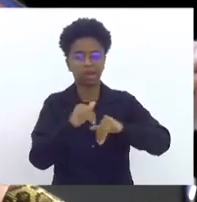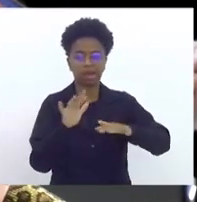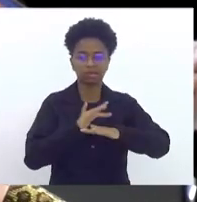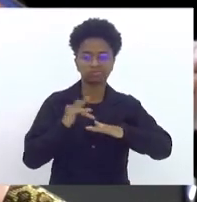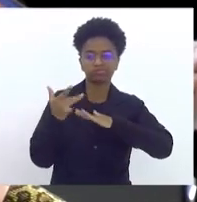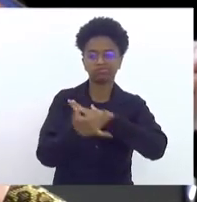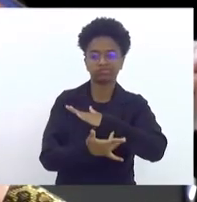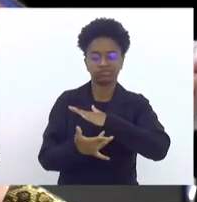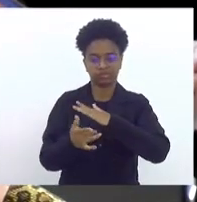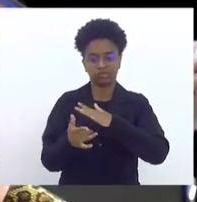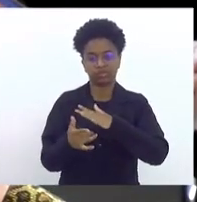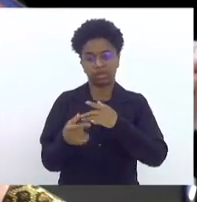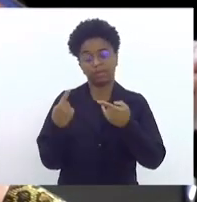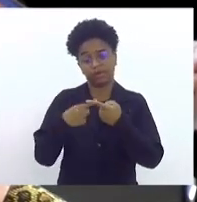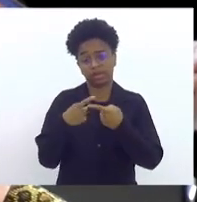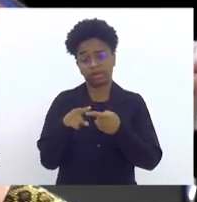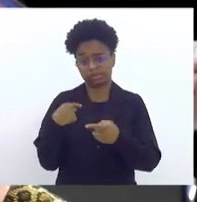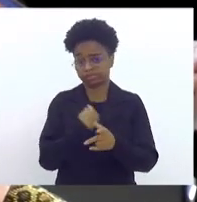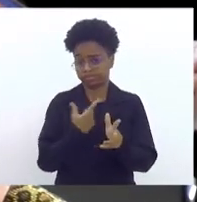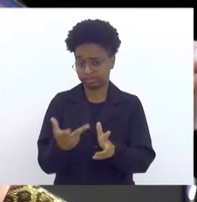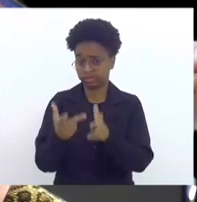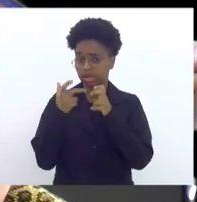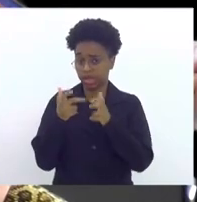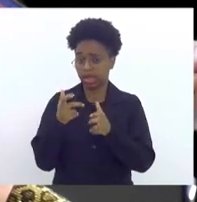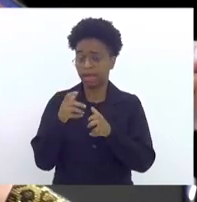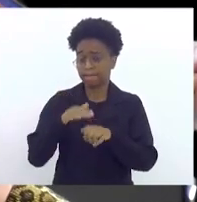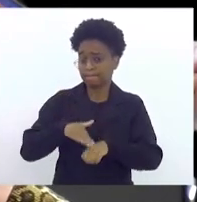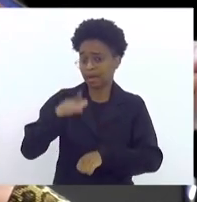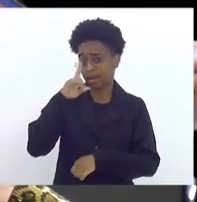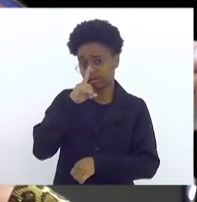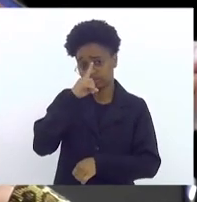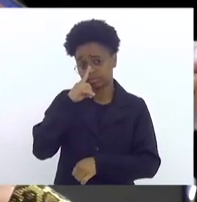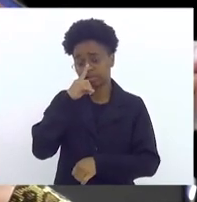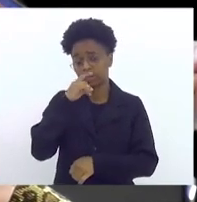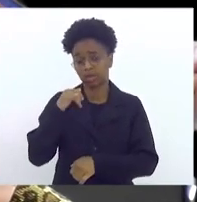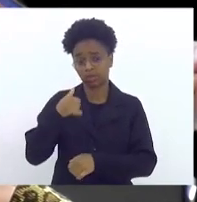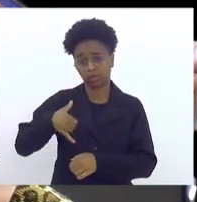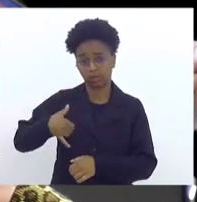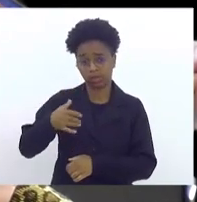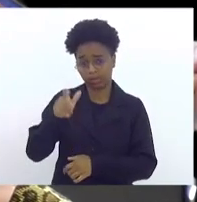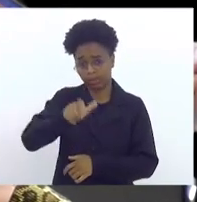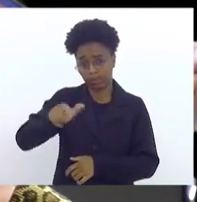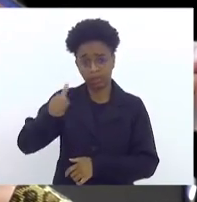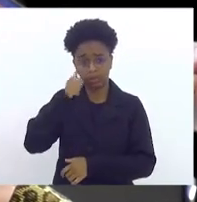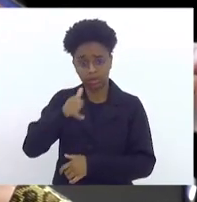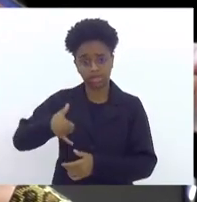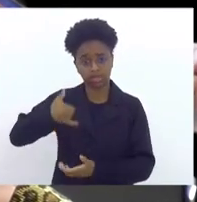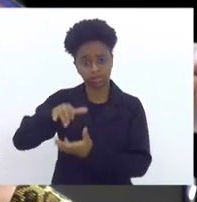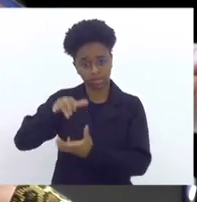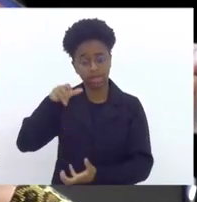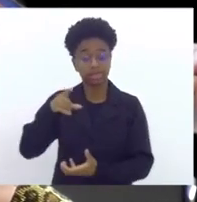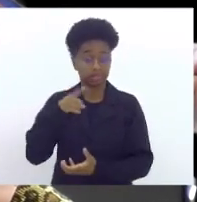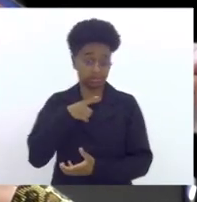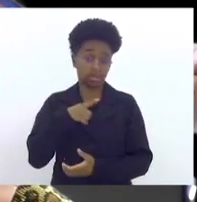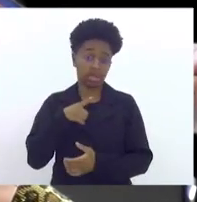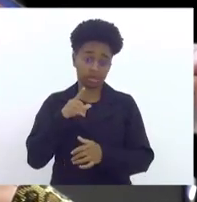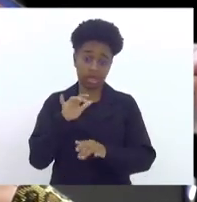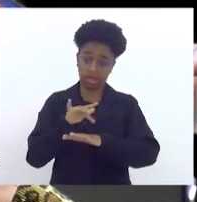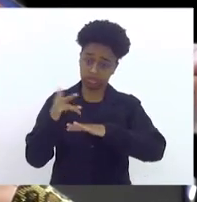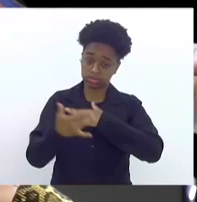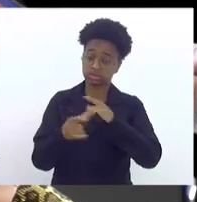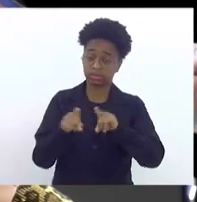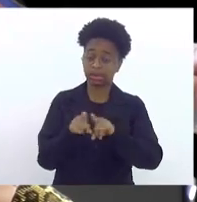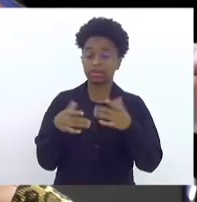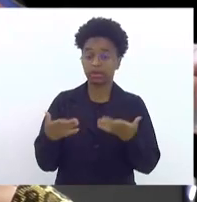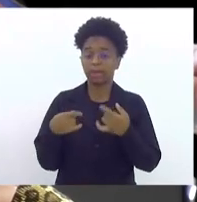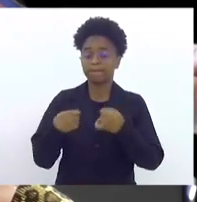considerando que a vulnerabilidade das idosas em acessar a rede tá aí então pensar propagandas para dentro